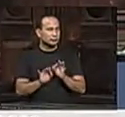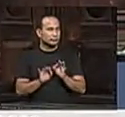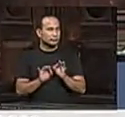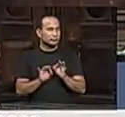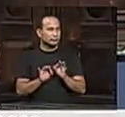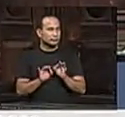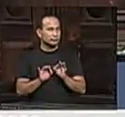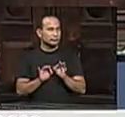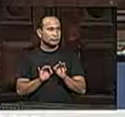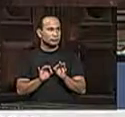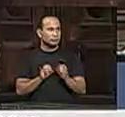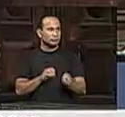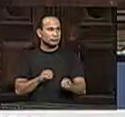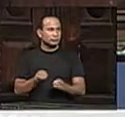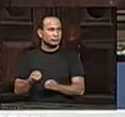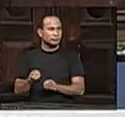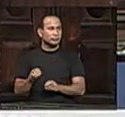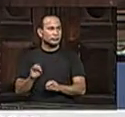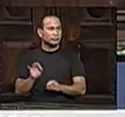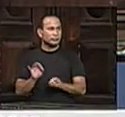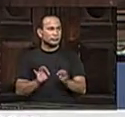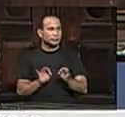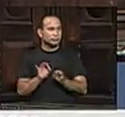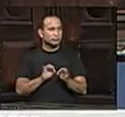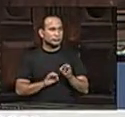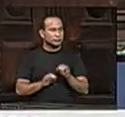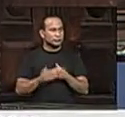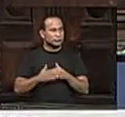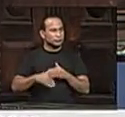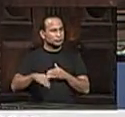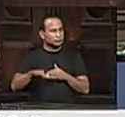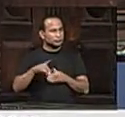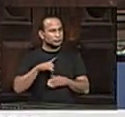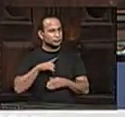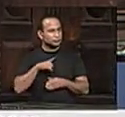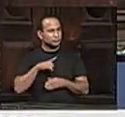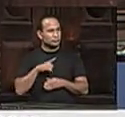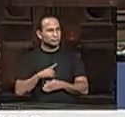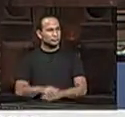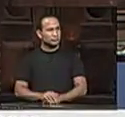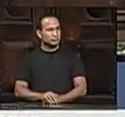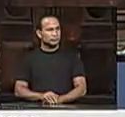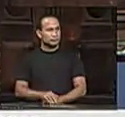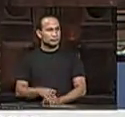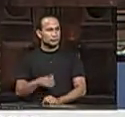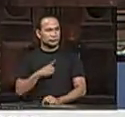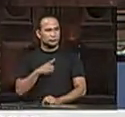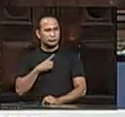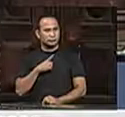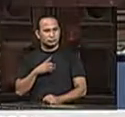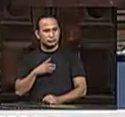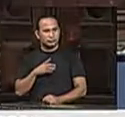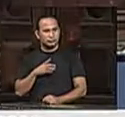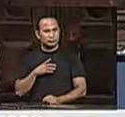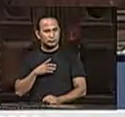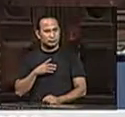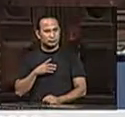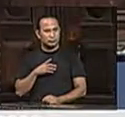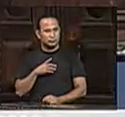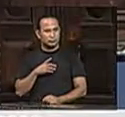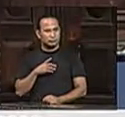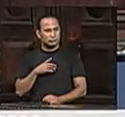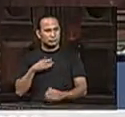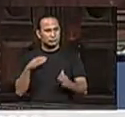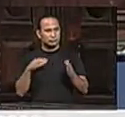que seja um projeto de longo prazo, que tenha um norte, que tenha um rumo a ser